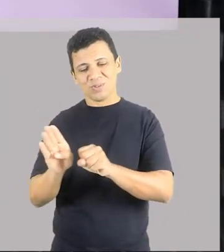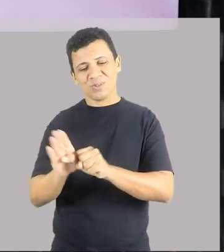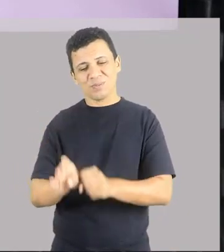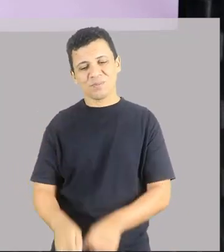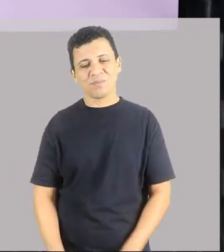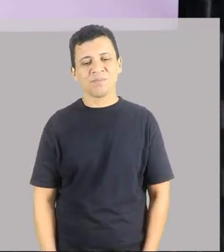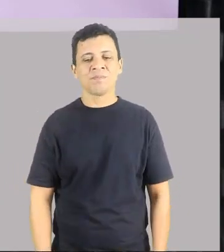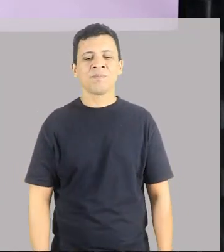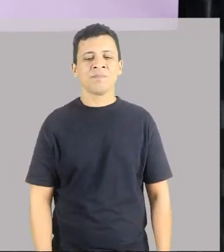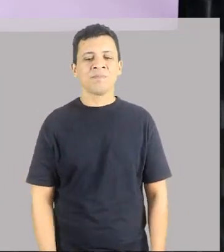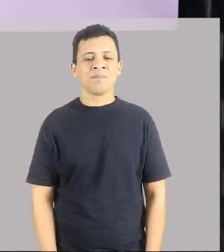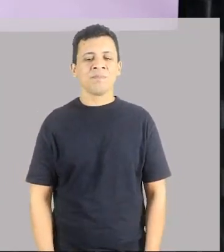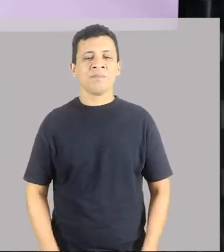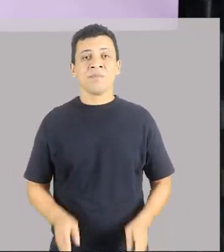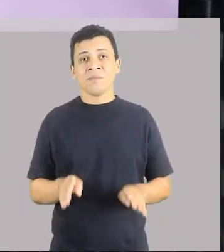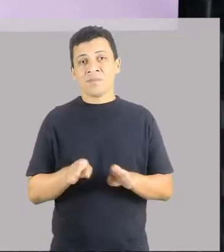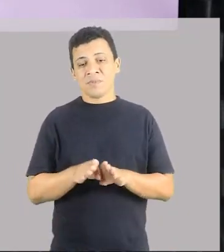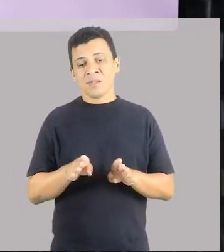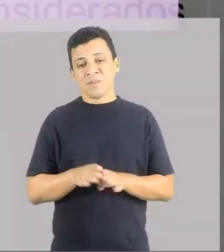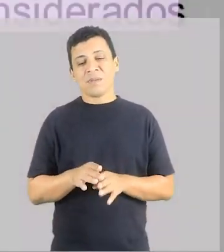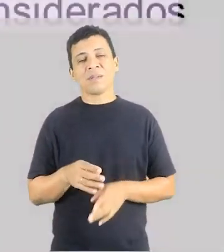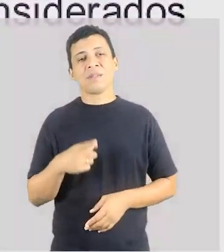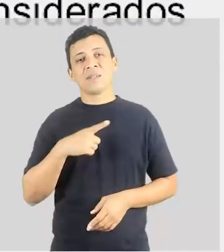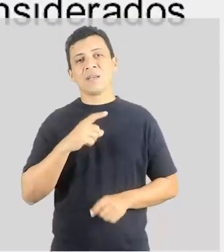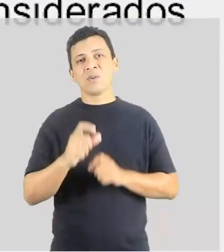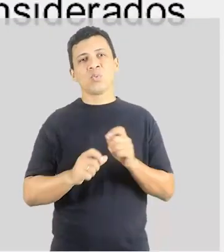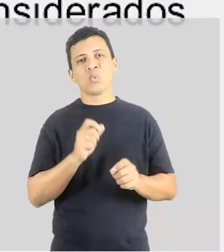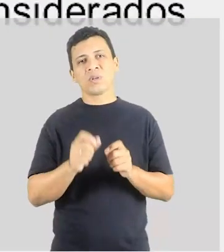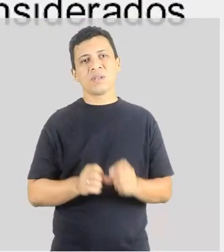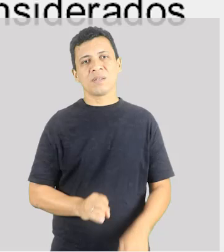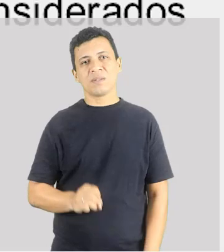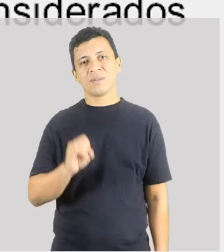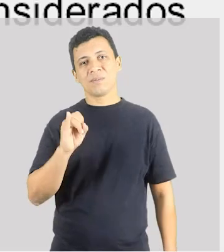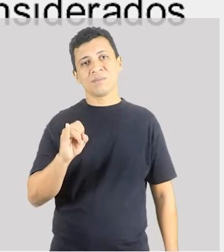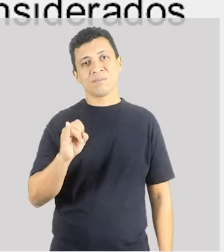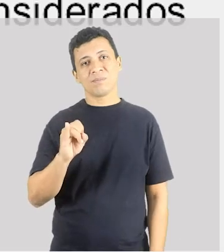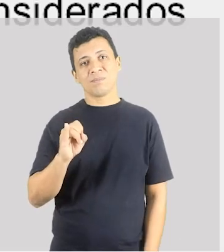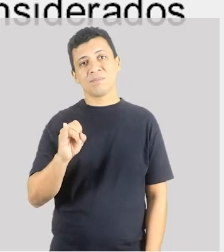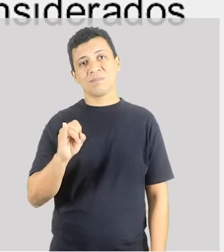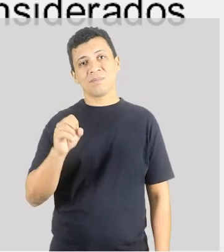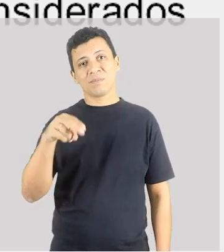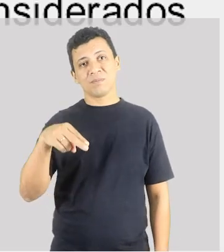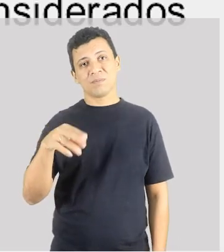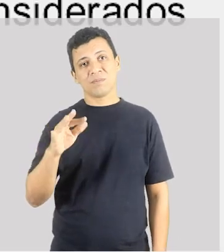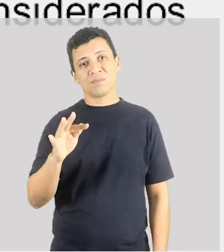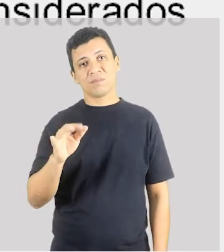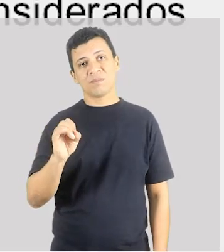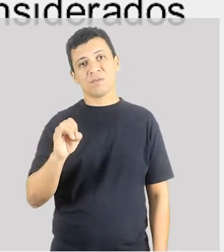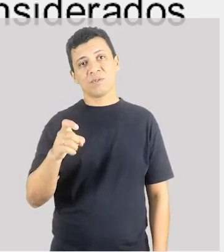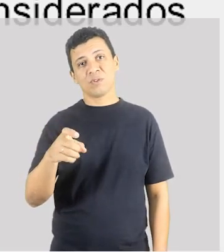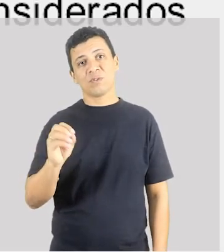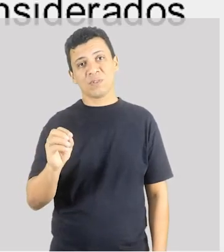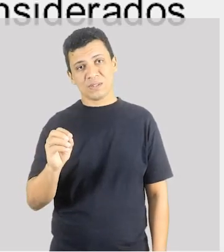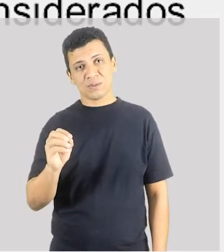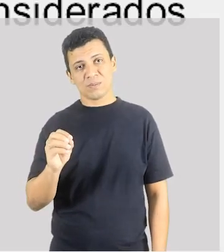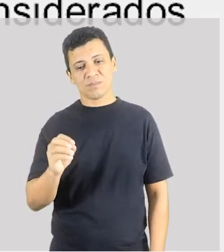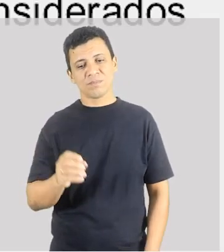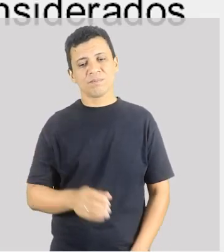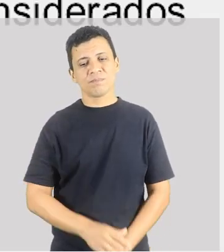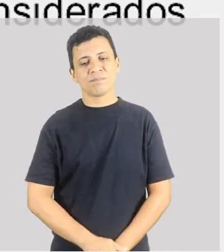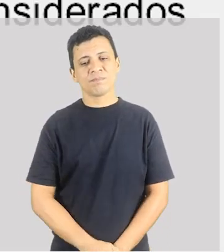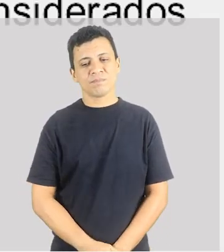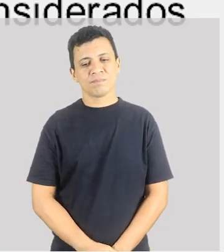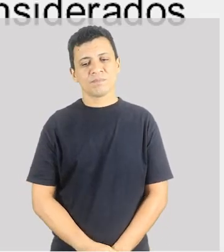sufixo agora além do prefixo e sufixo né que nós podemos agregar o radical nós temos também elementos chamados de